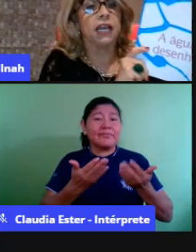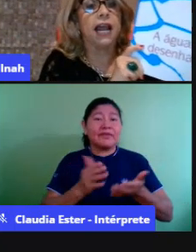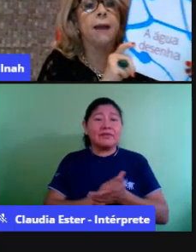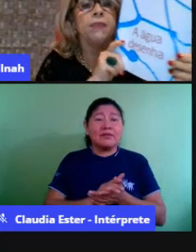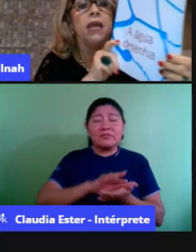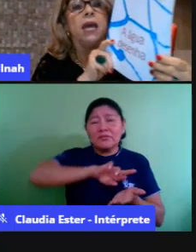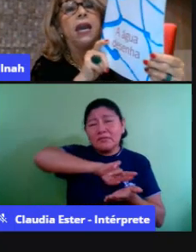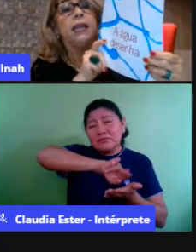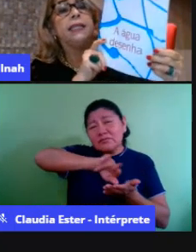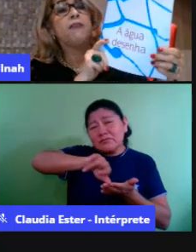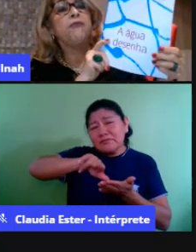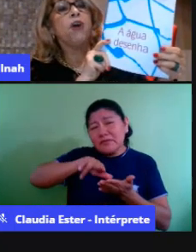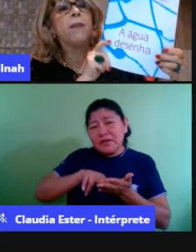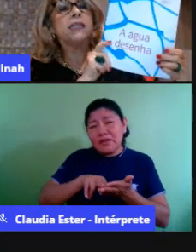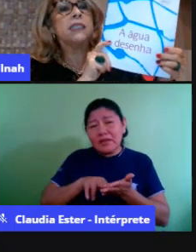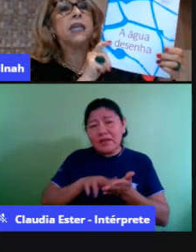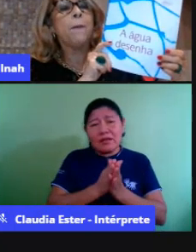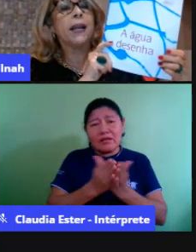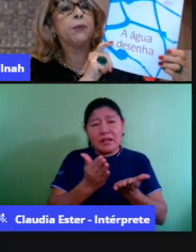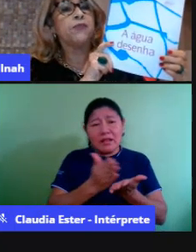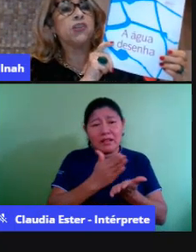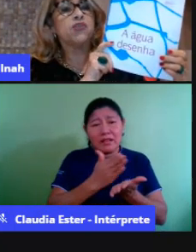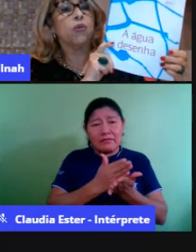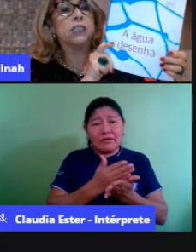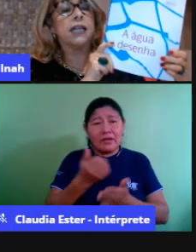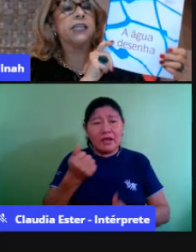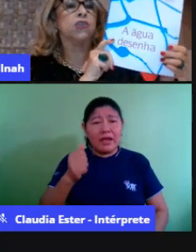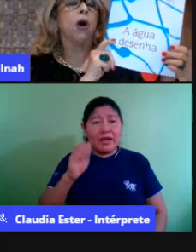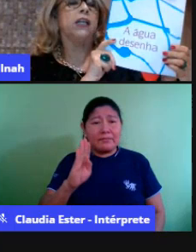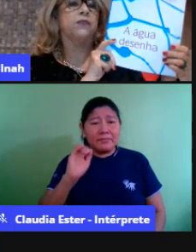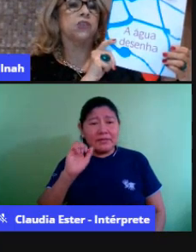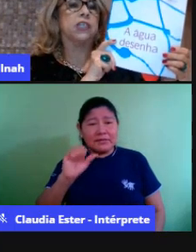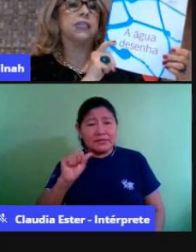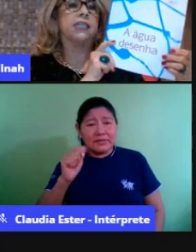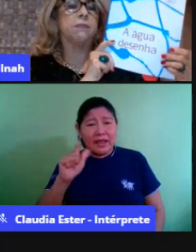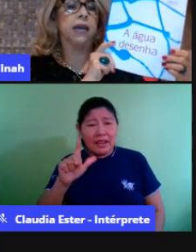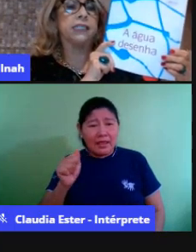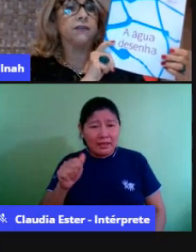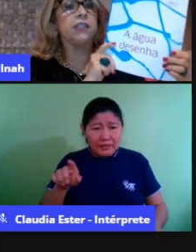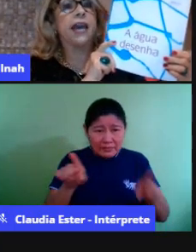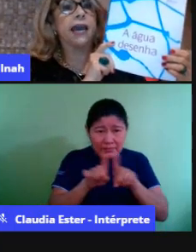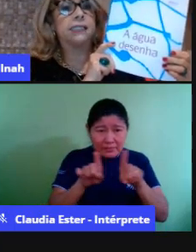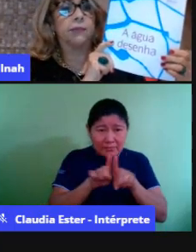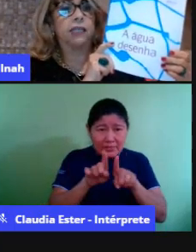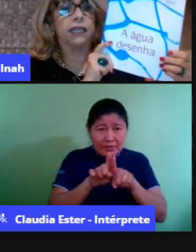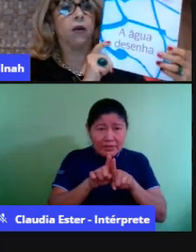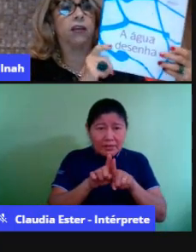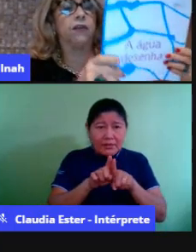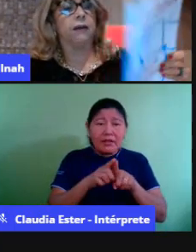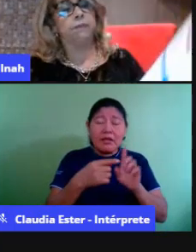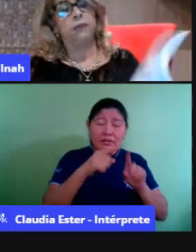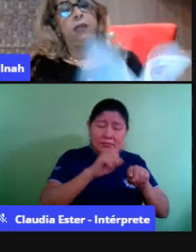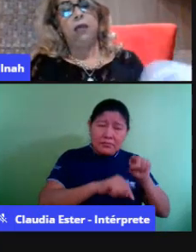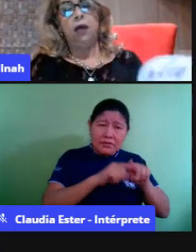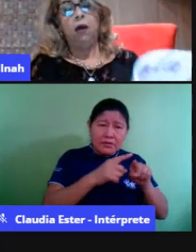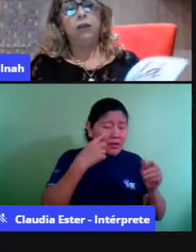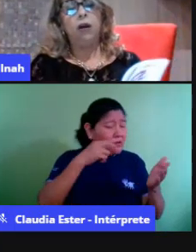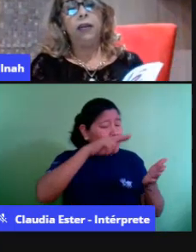Instituto Avisa Lá, ele dá formação para professores, e na escola de vocês, nas EMEIs, deve ter esse material, quer